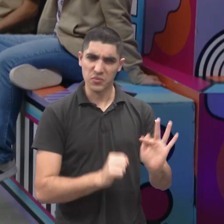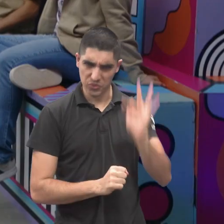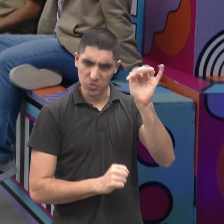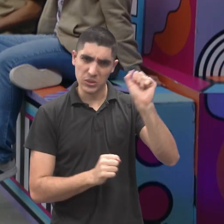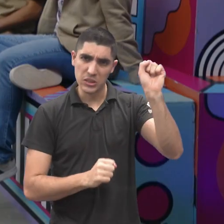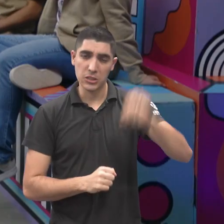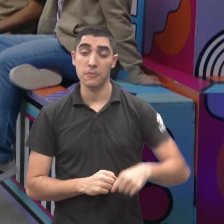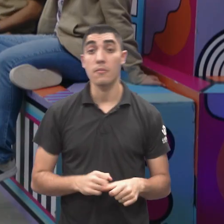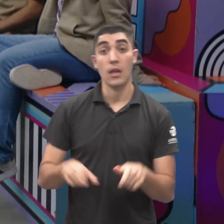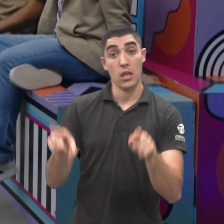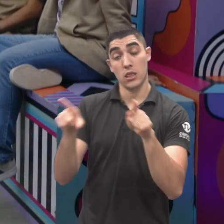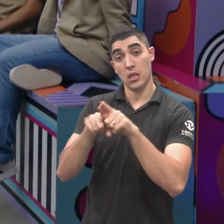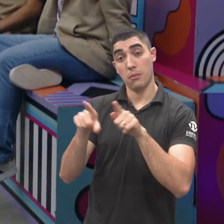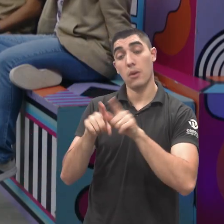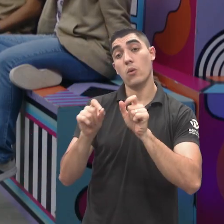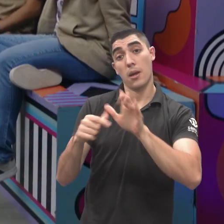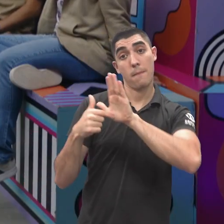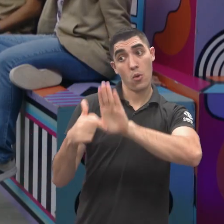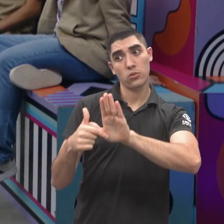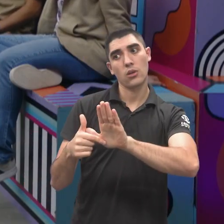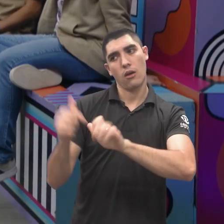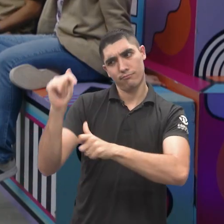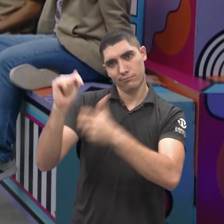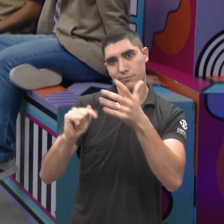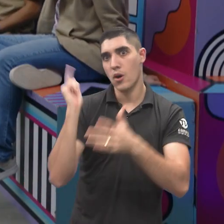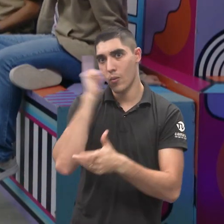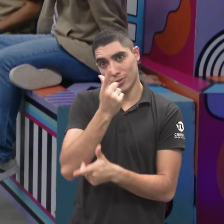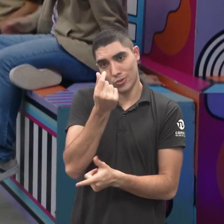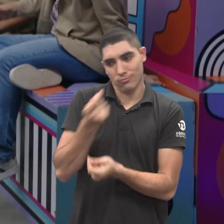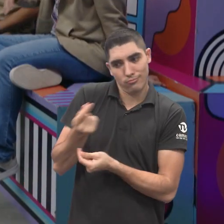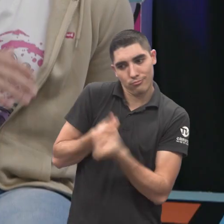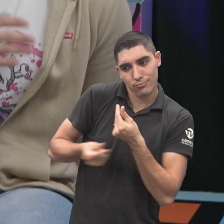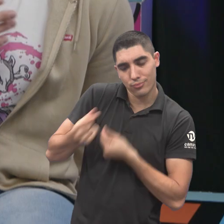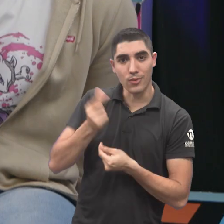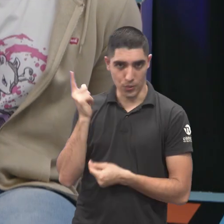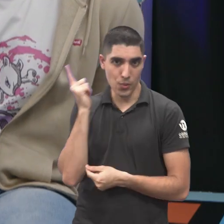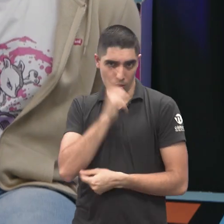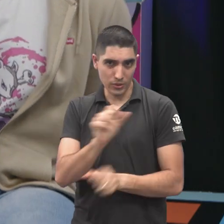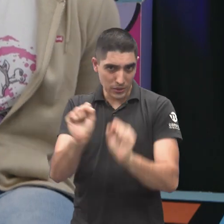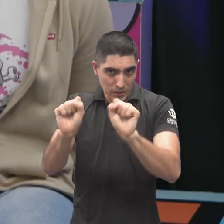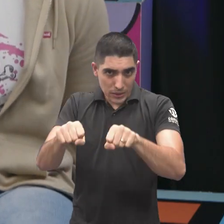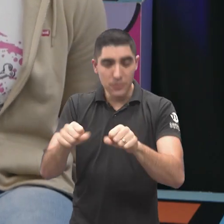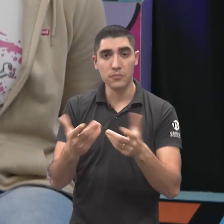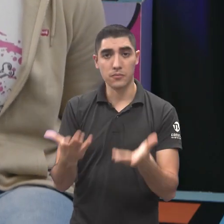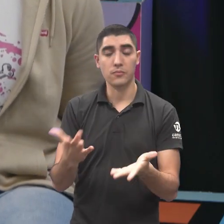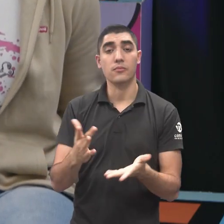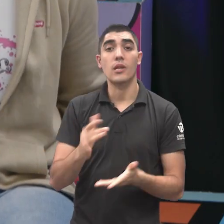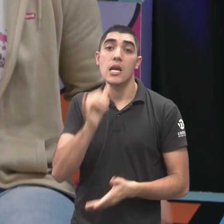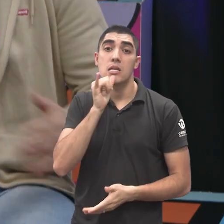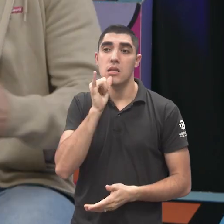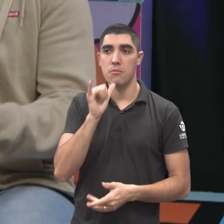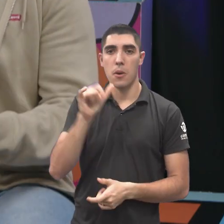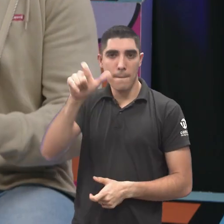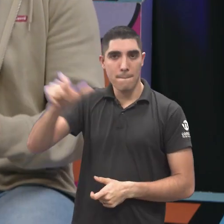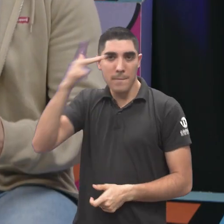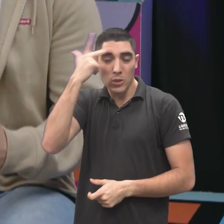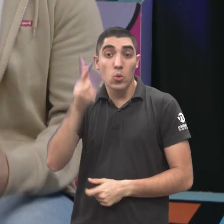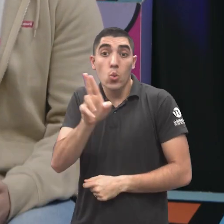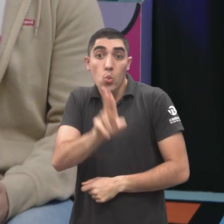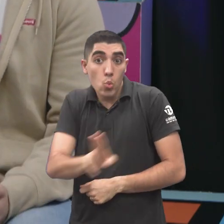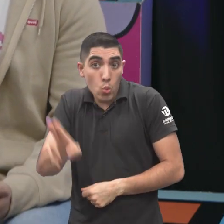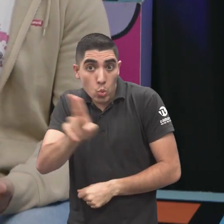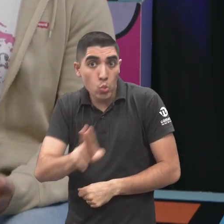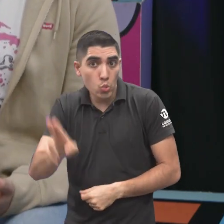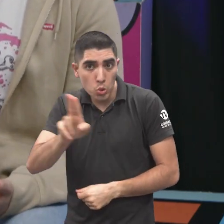pode deixar de levar em conta também que tudo isso é muito lucrativo, né? Muito rentável. A gente está falando de quem consome, no caso, o público